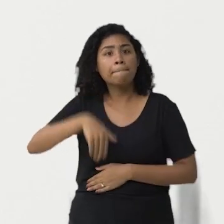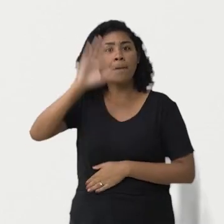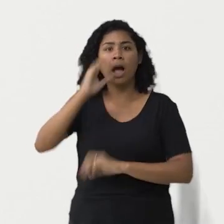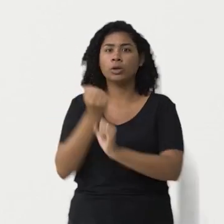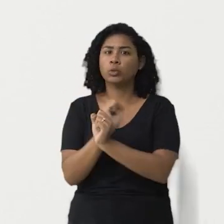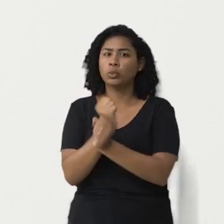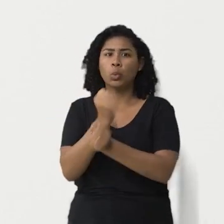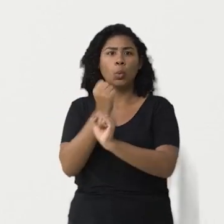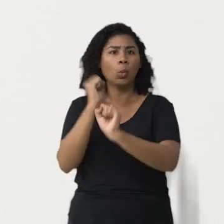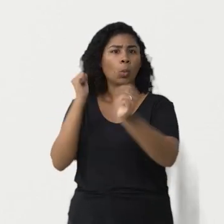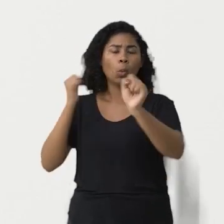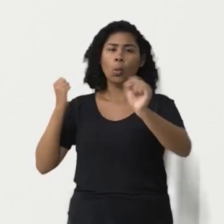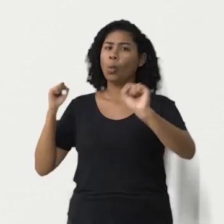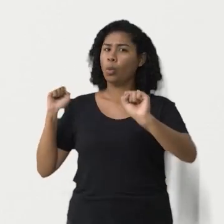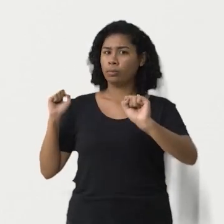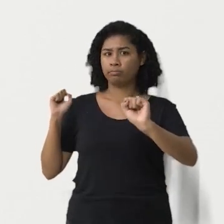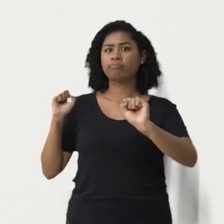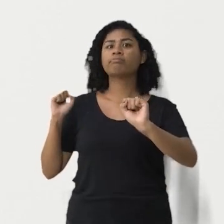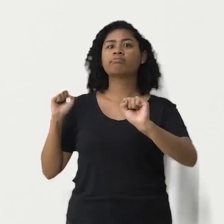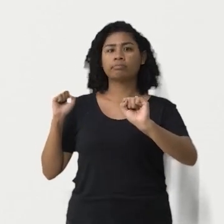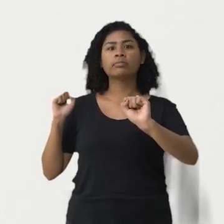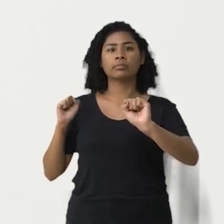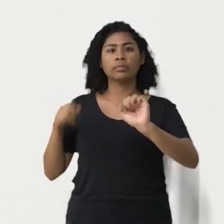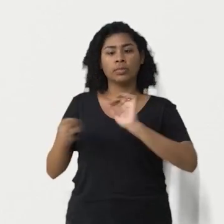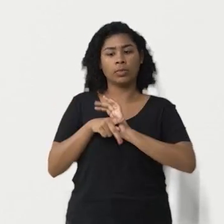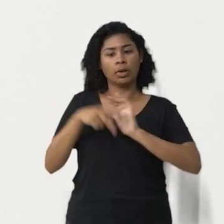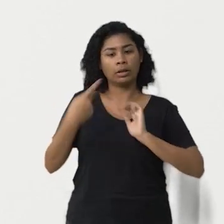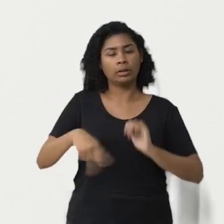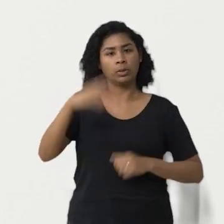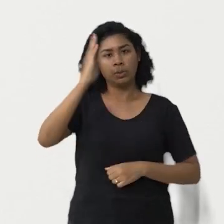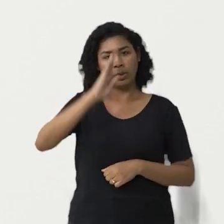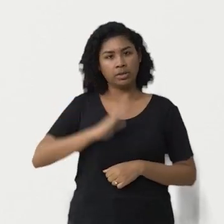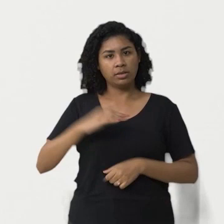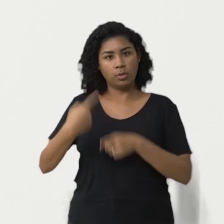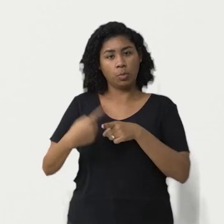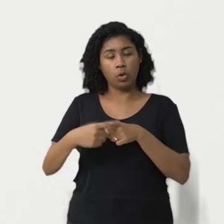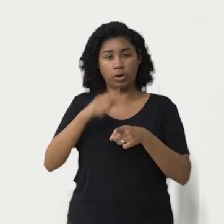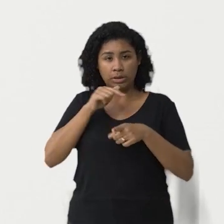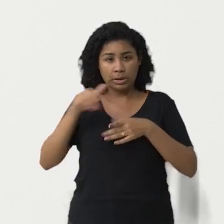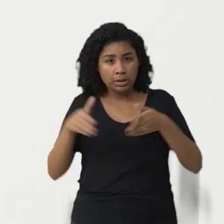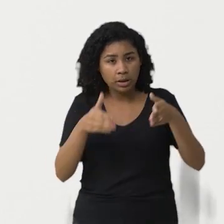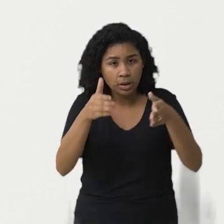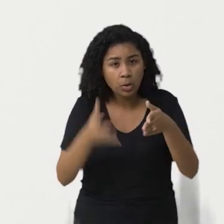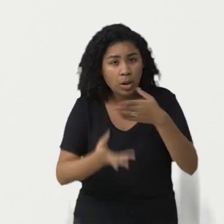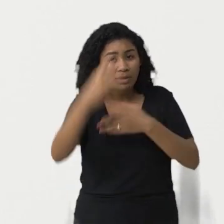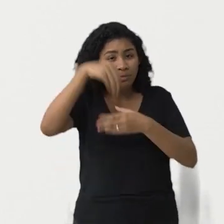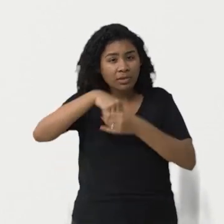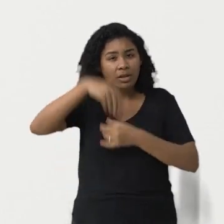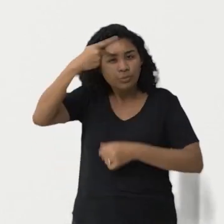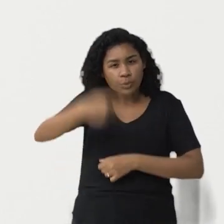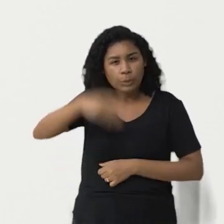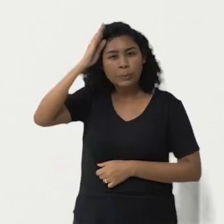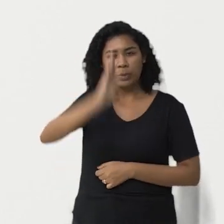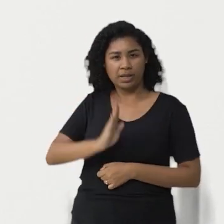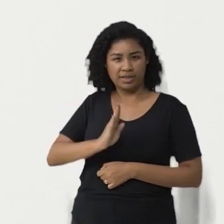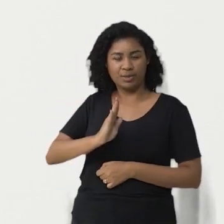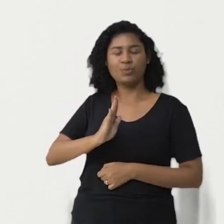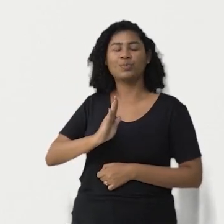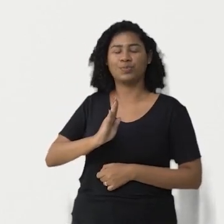hidrográfica totalmente brasileira. Ela está exclusivamente, né, na parte